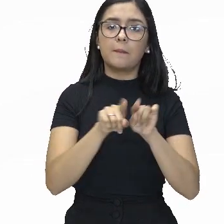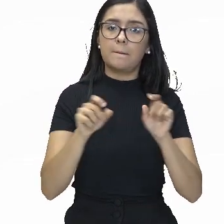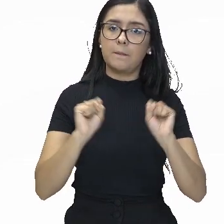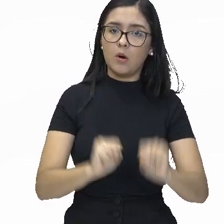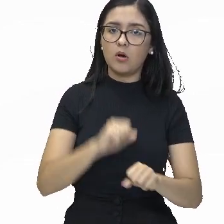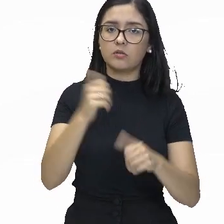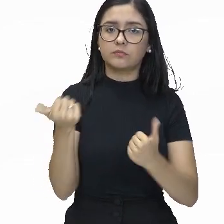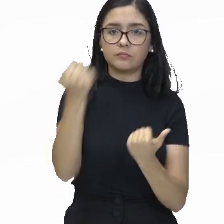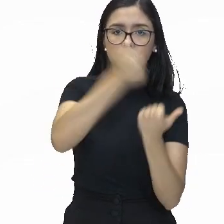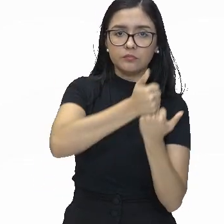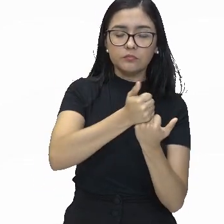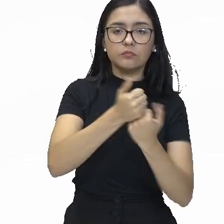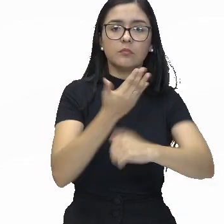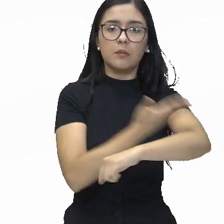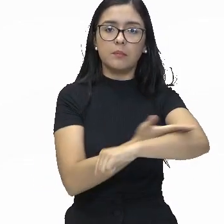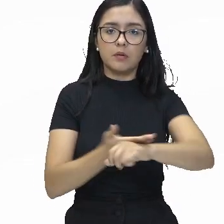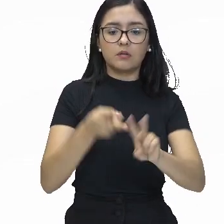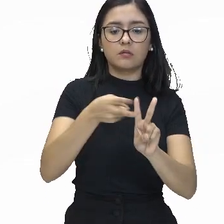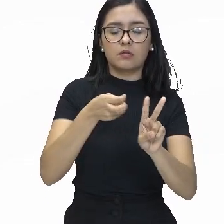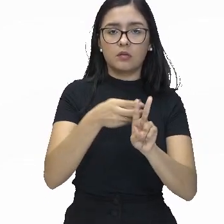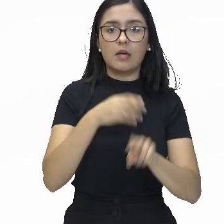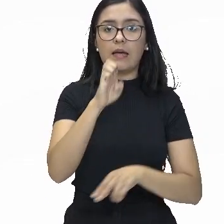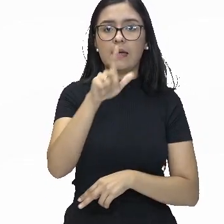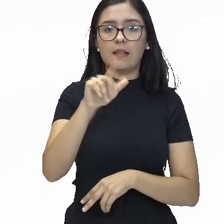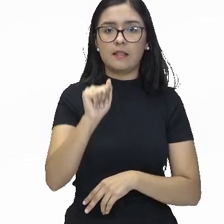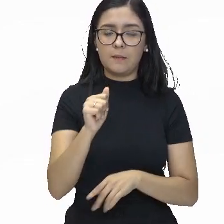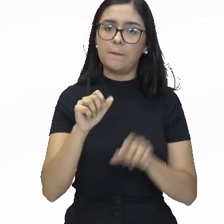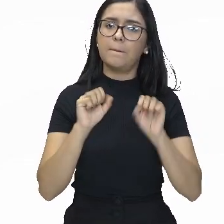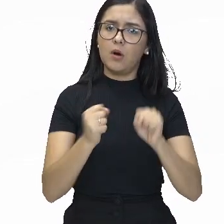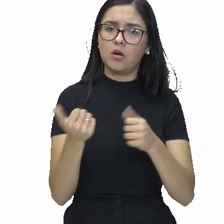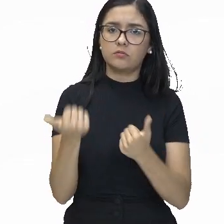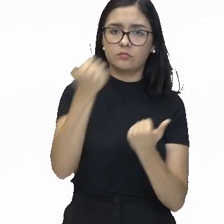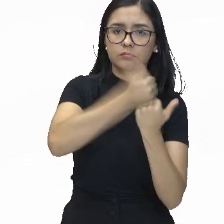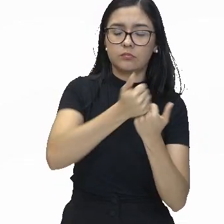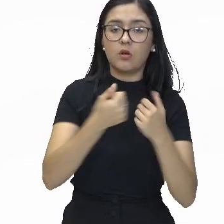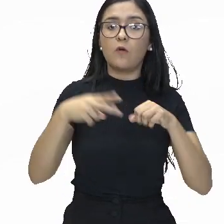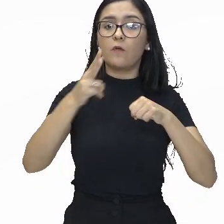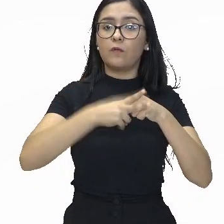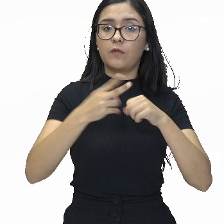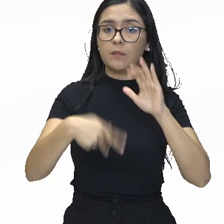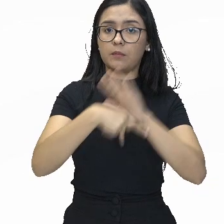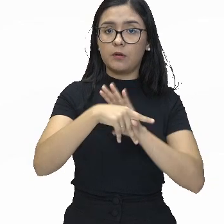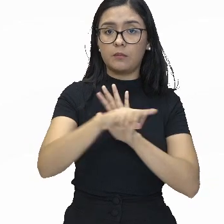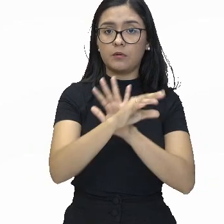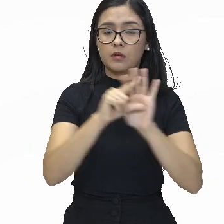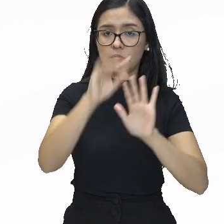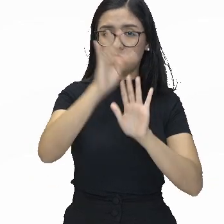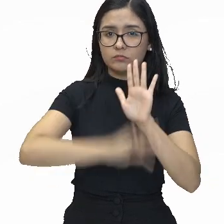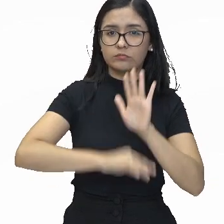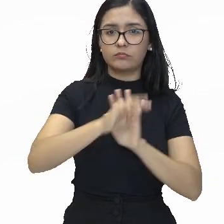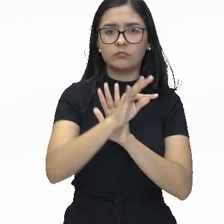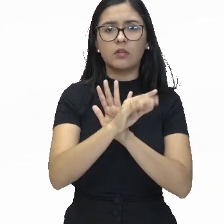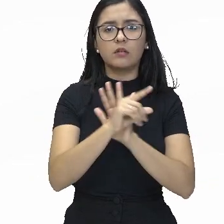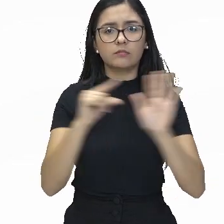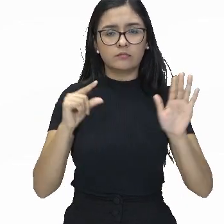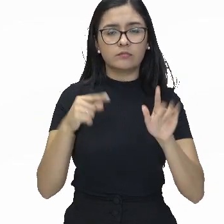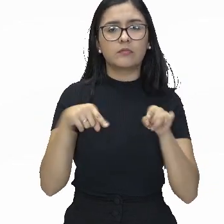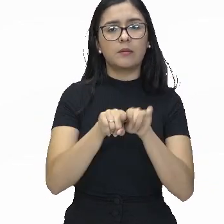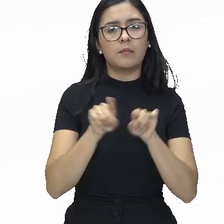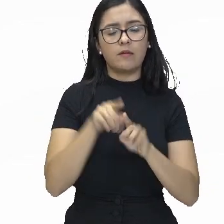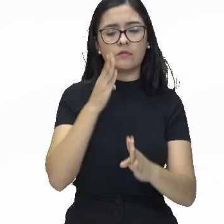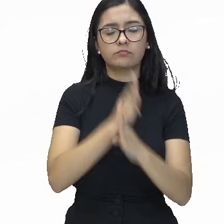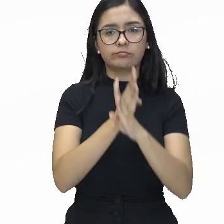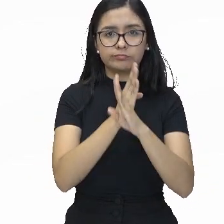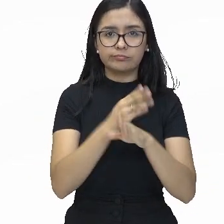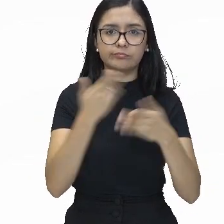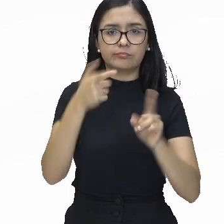substituir uma branca indiazinha por ela, né? O verbo, né, vai dizer, pelo verbo eu vou identificar